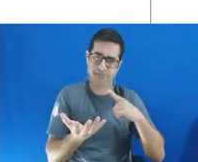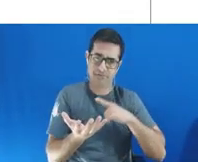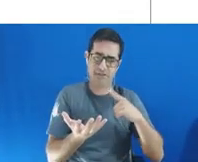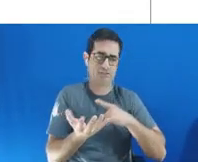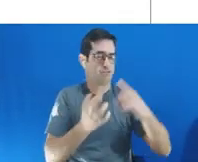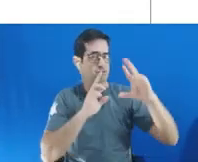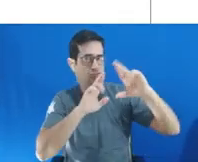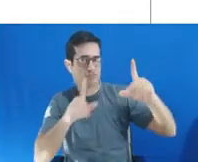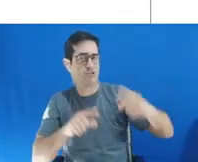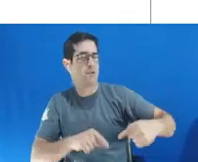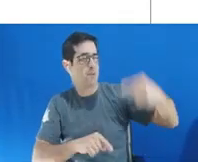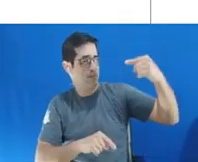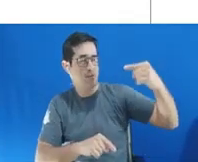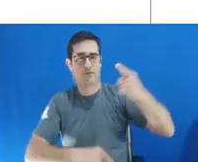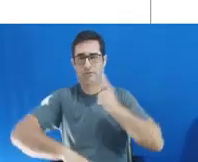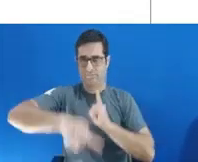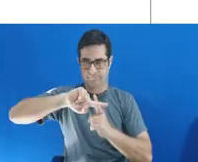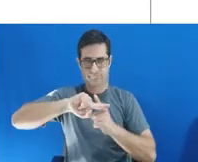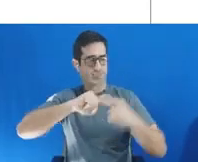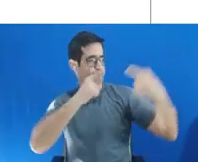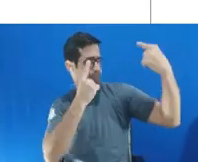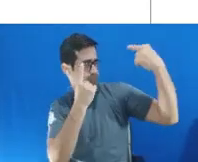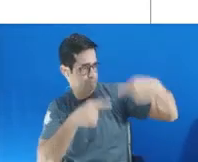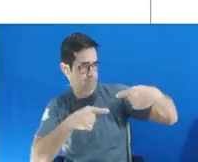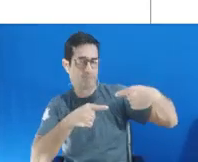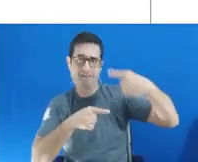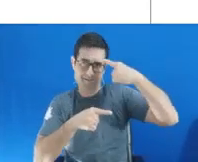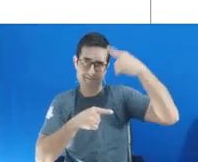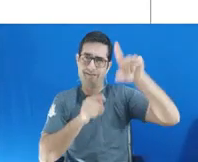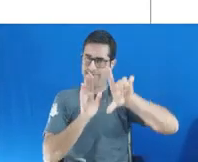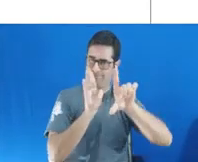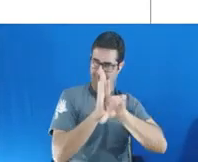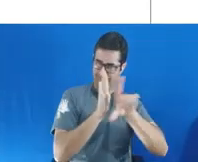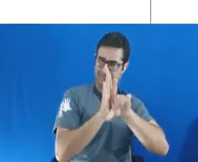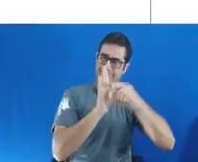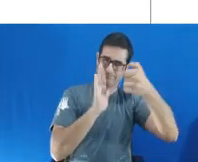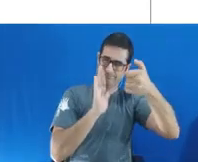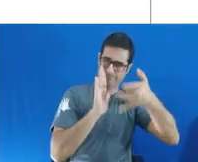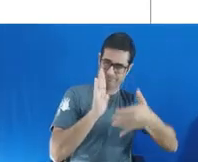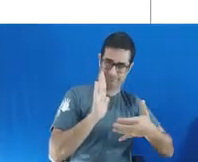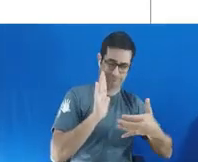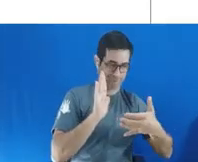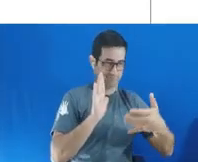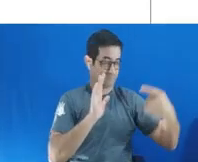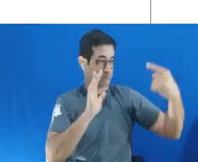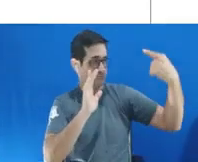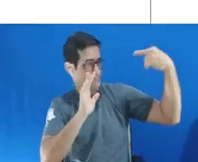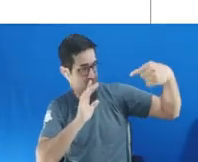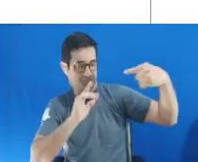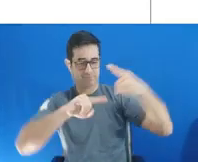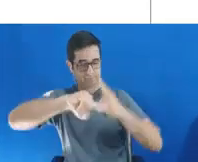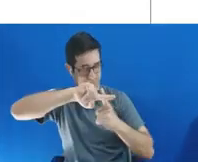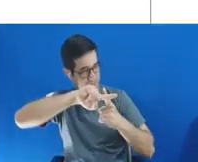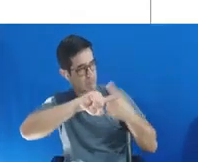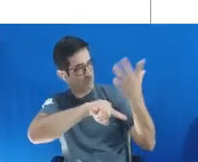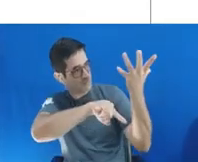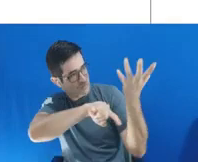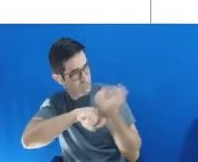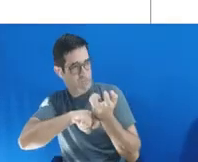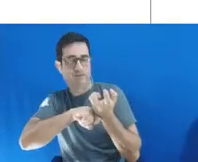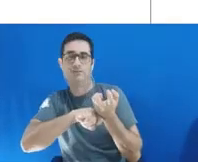têm cargas opostas, né? Então, pela lei de Coulomb, eles vão ter uma força de